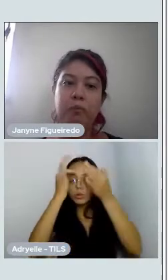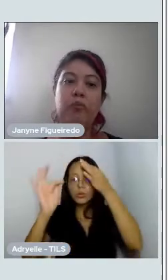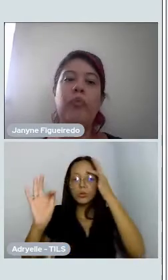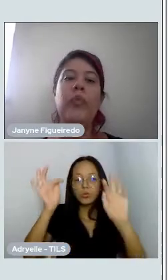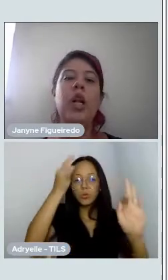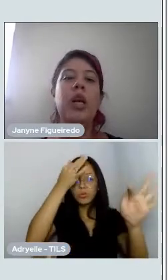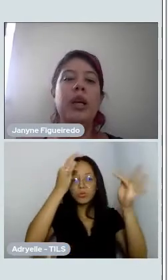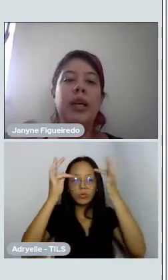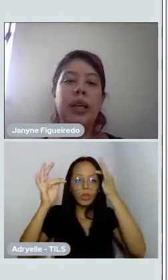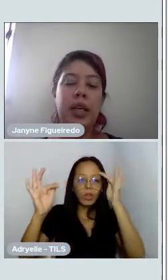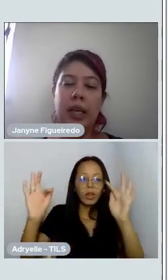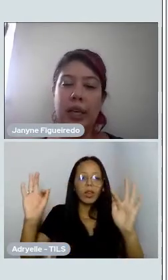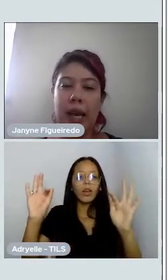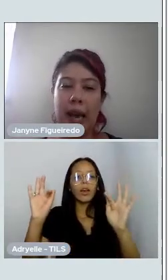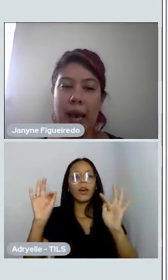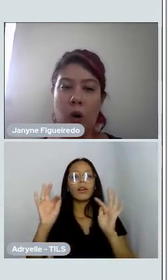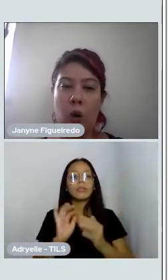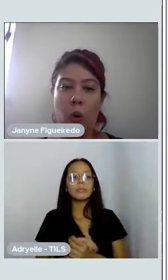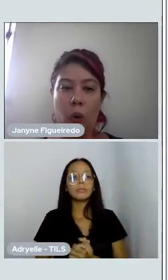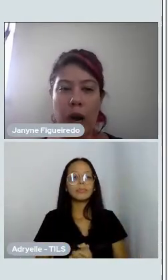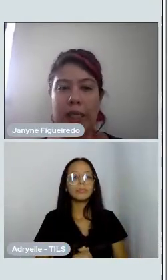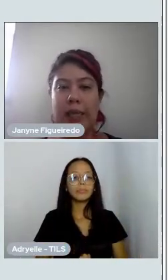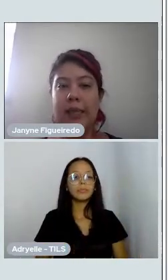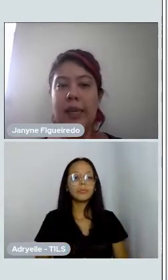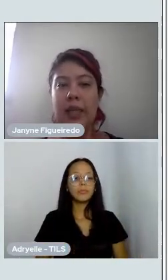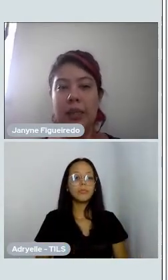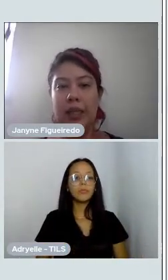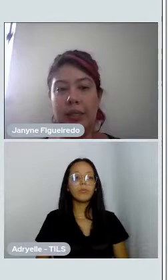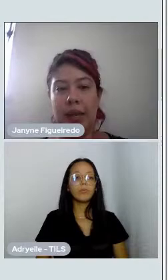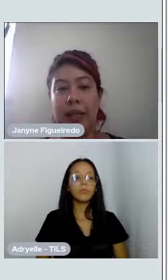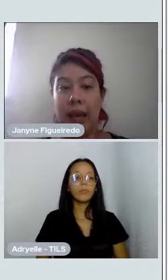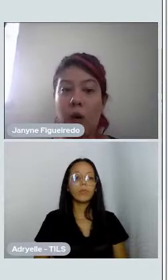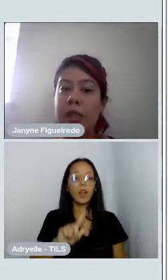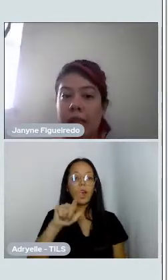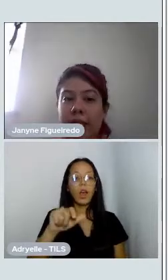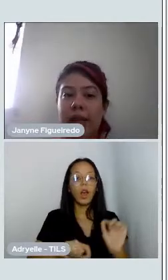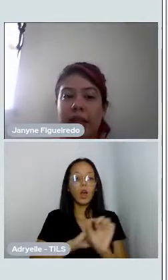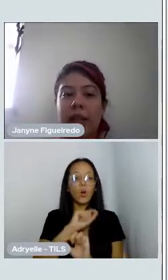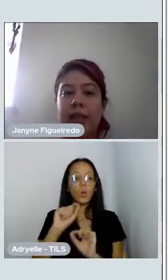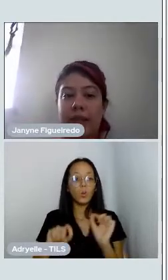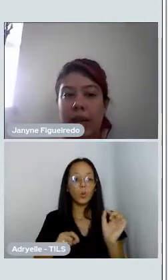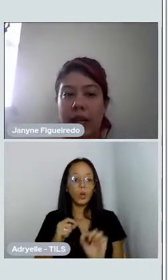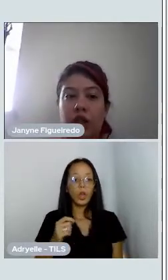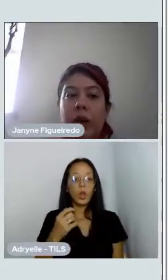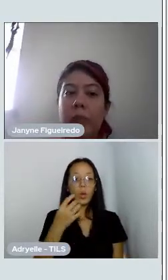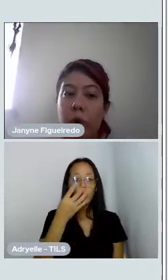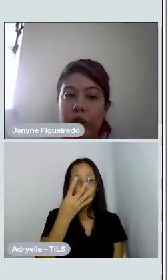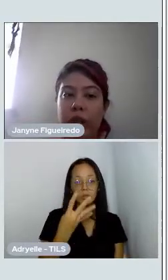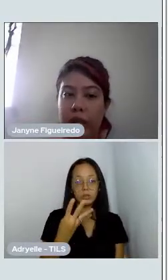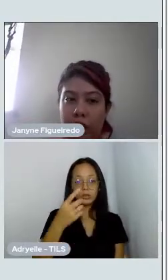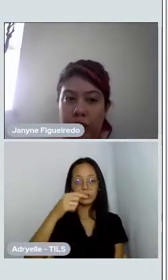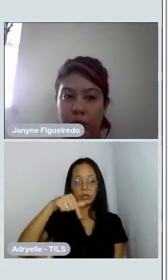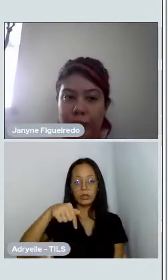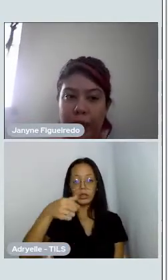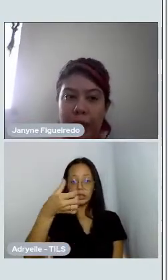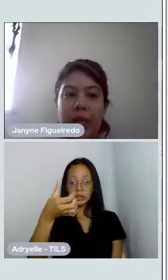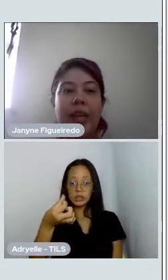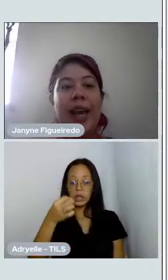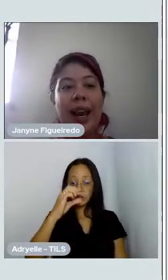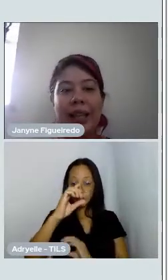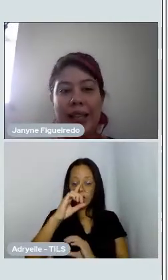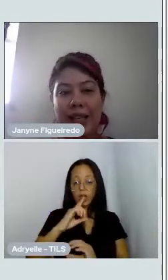filosofia, que é 470, até 476 depois de